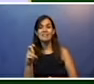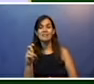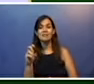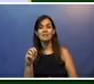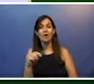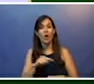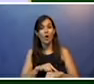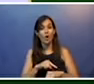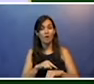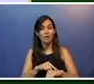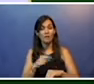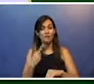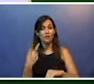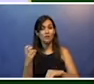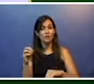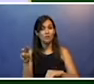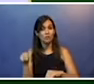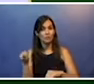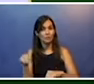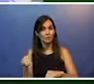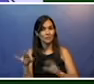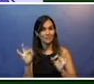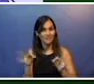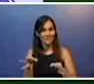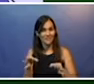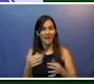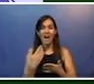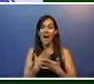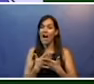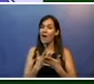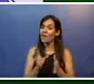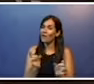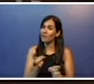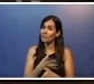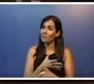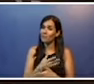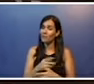15:20. Correto? A nossa aula termina aqui. Até a próxima.